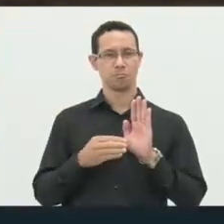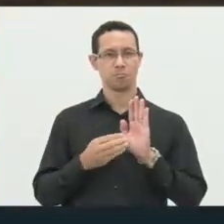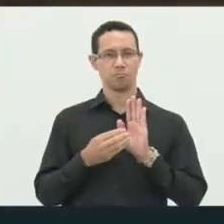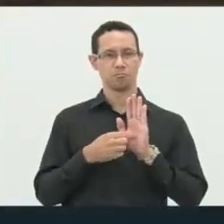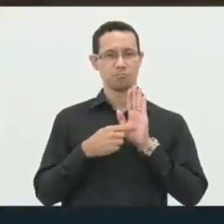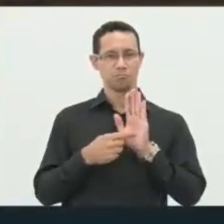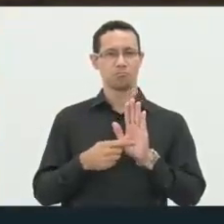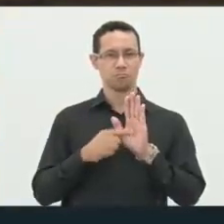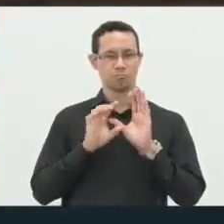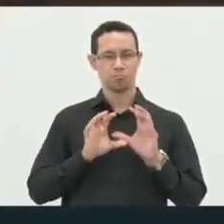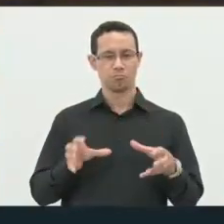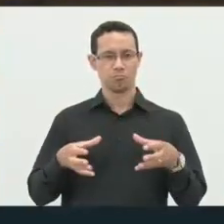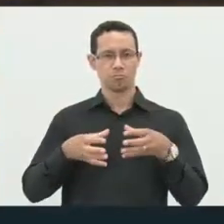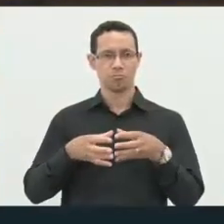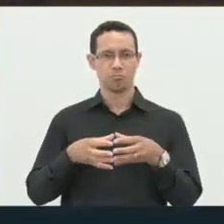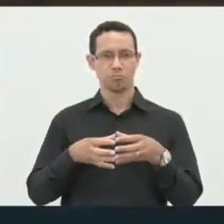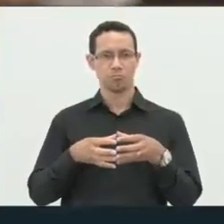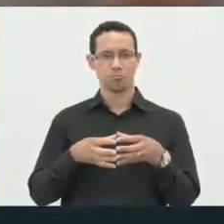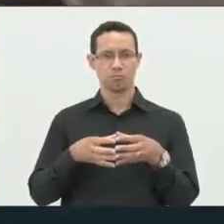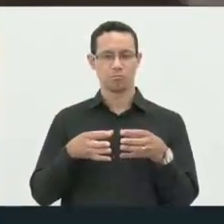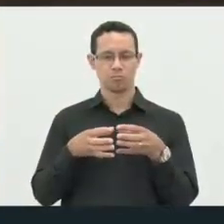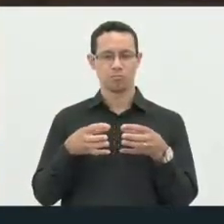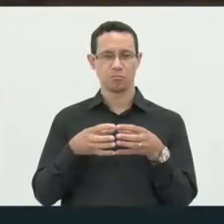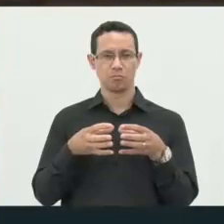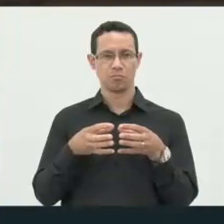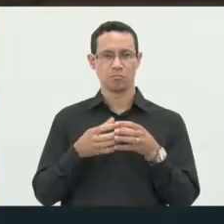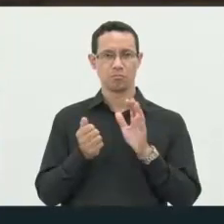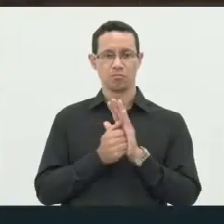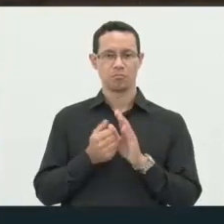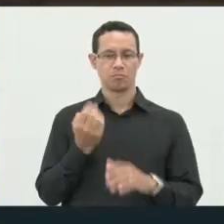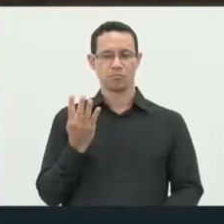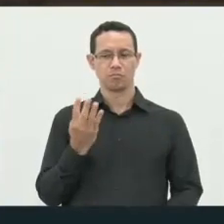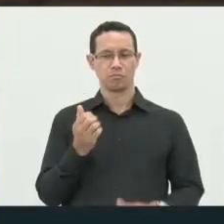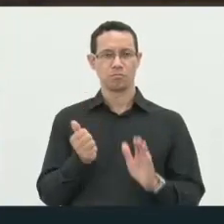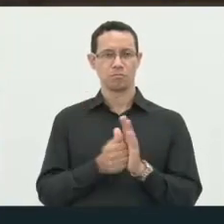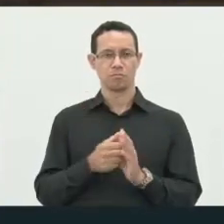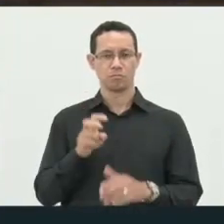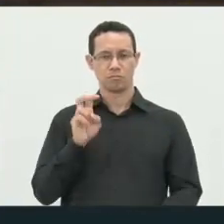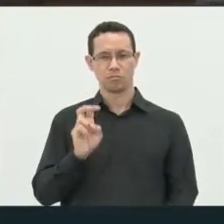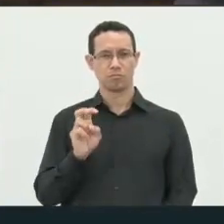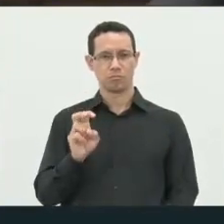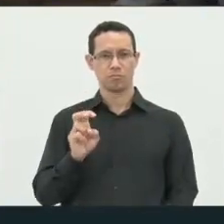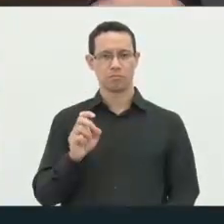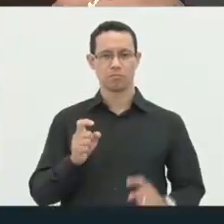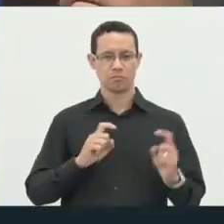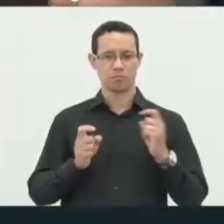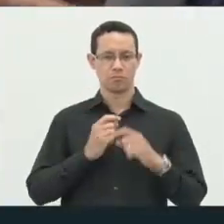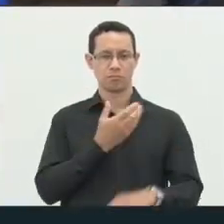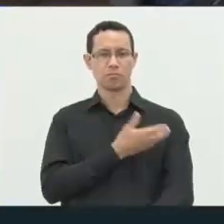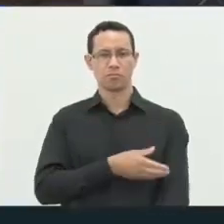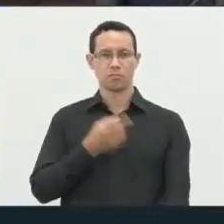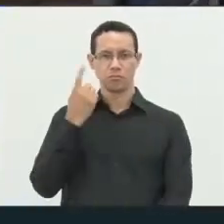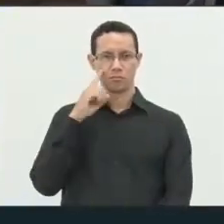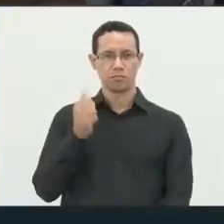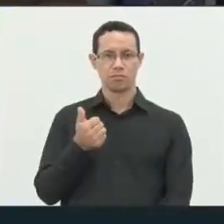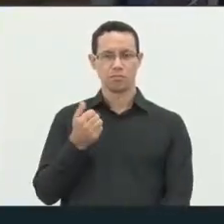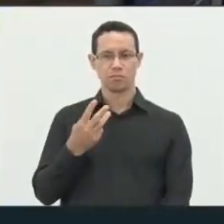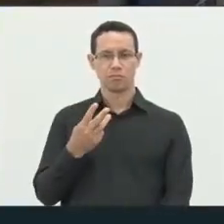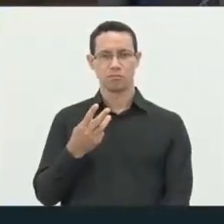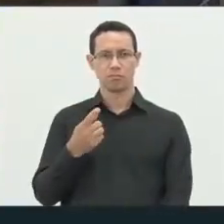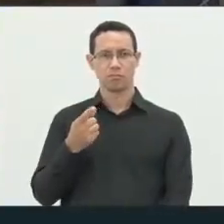compor a comissão na quarta e quinta sessões Ordinárias realizadas nos dias 13 e 15 de